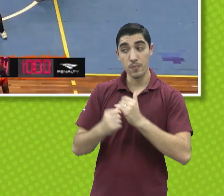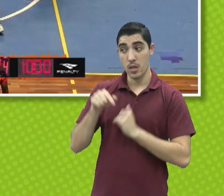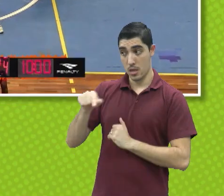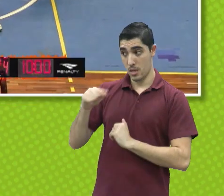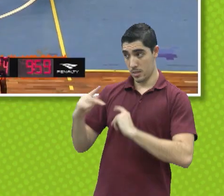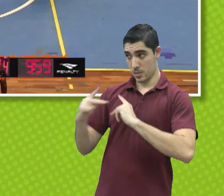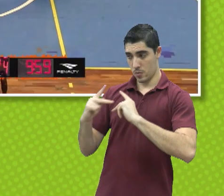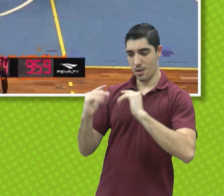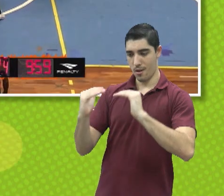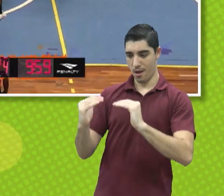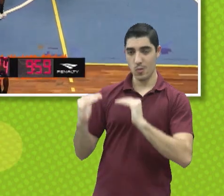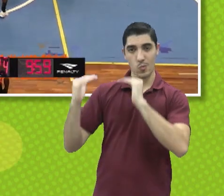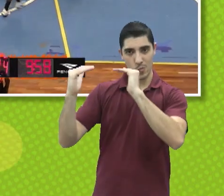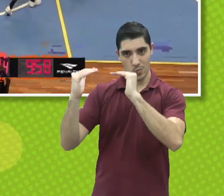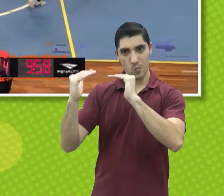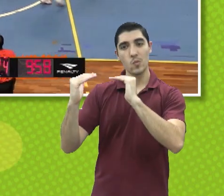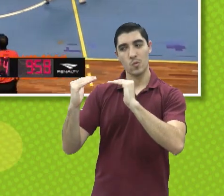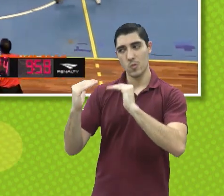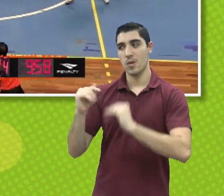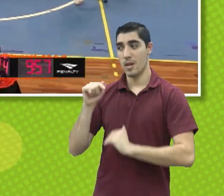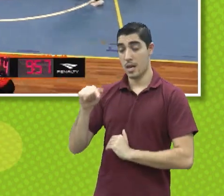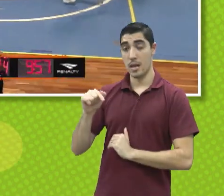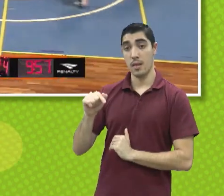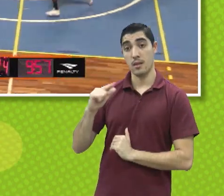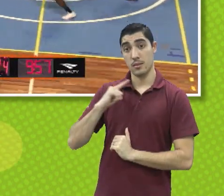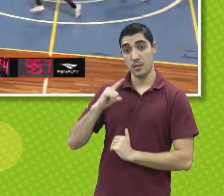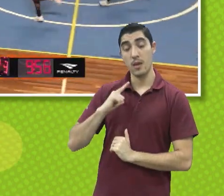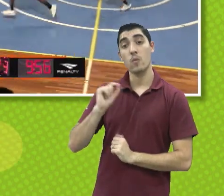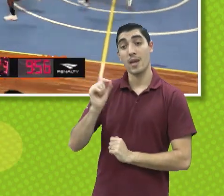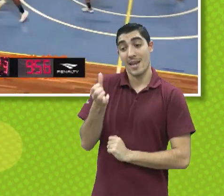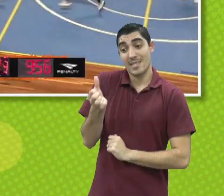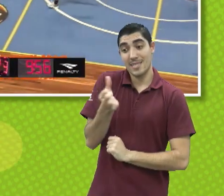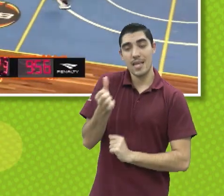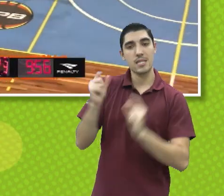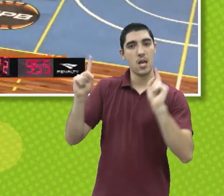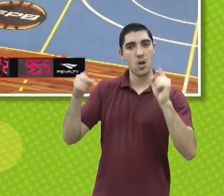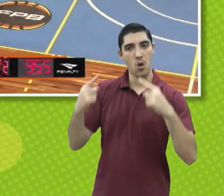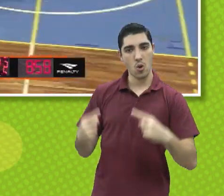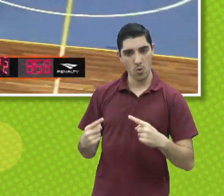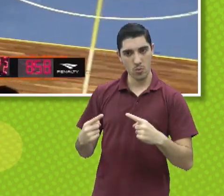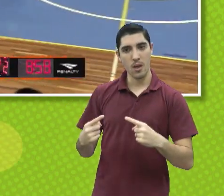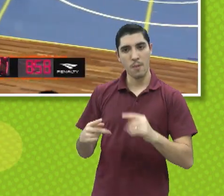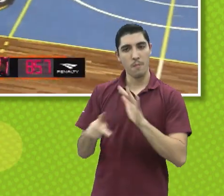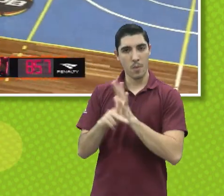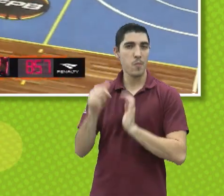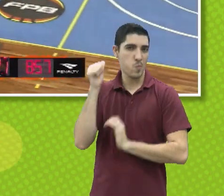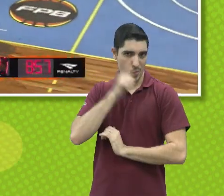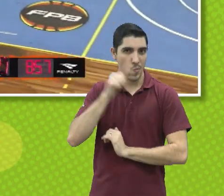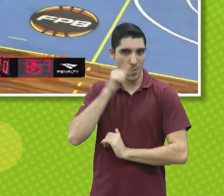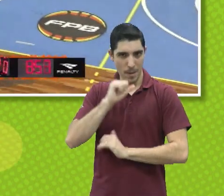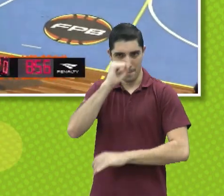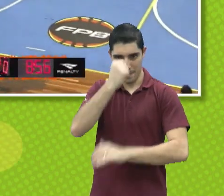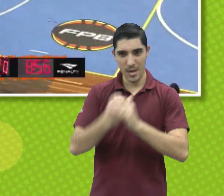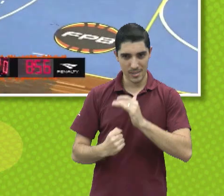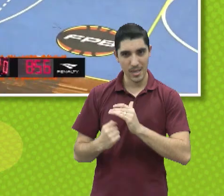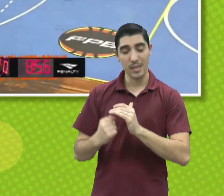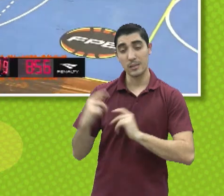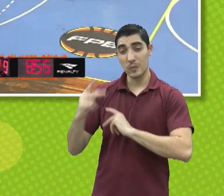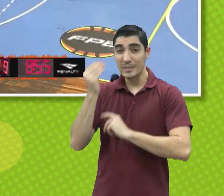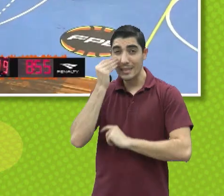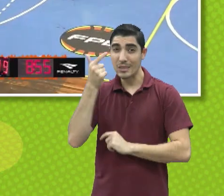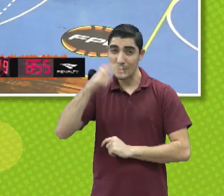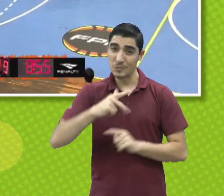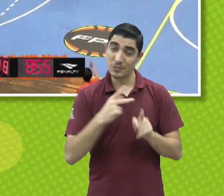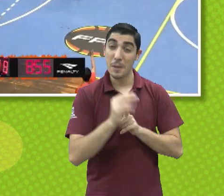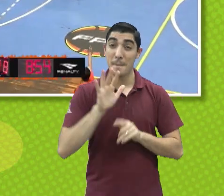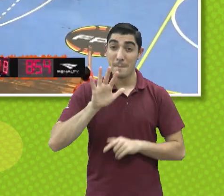adulto do São José, o São José entra em quadra pela 6ª rodada do Campeonato Paulista em busca da reabilitação da competição. Só que